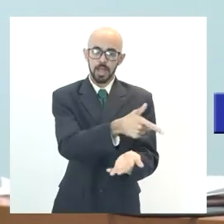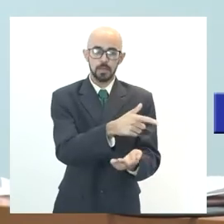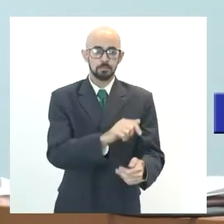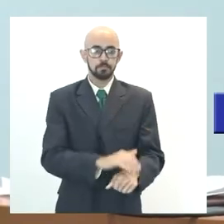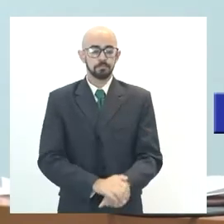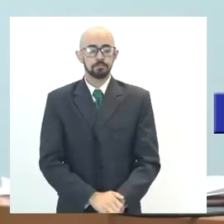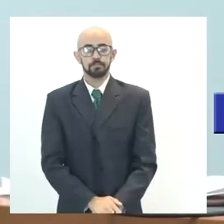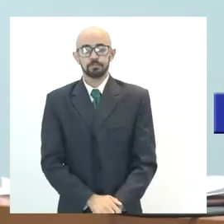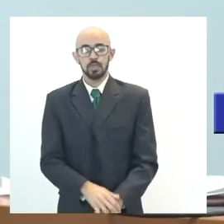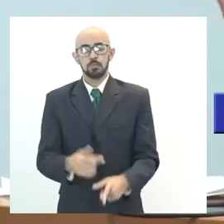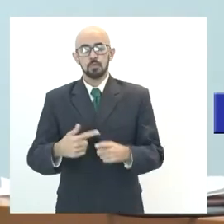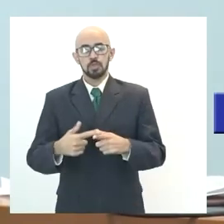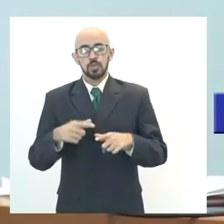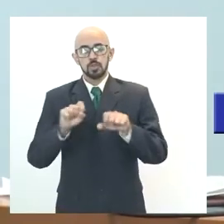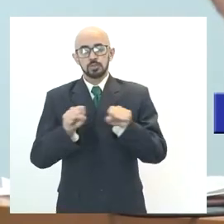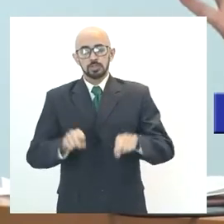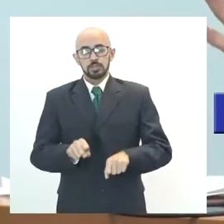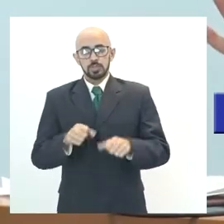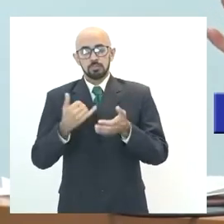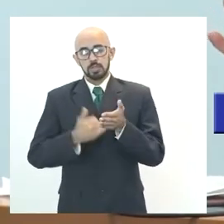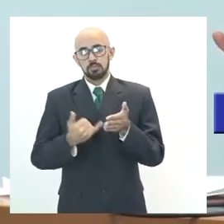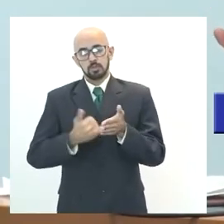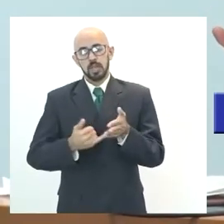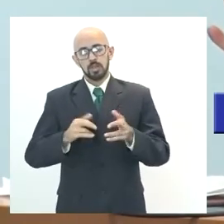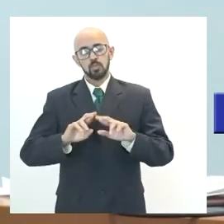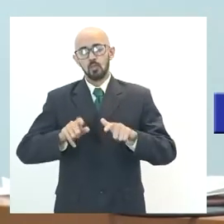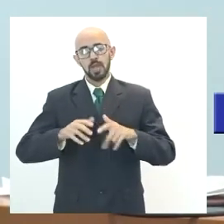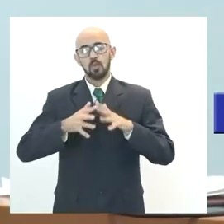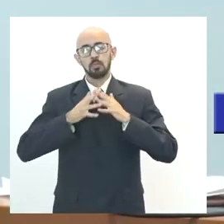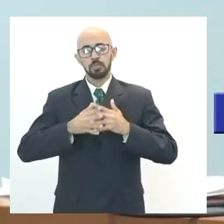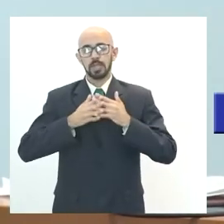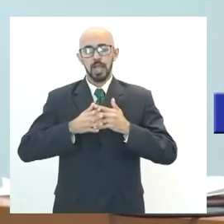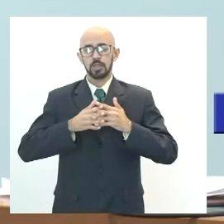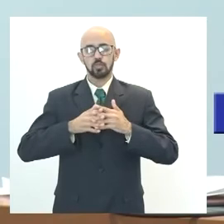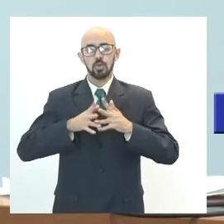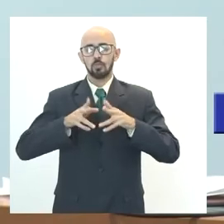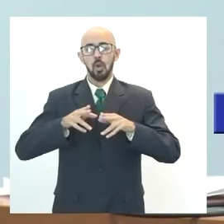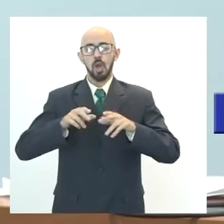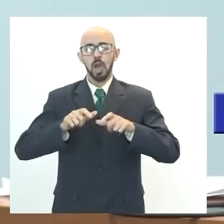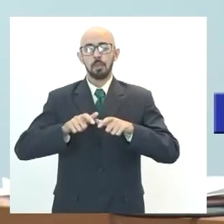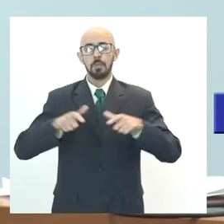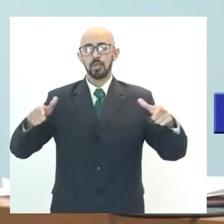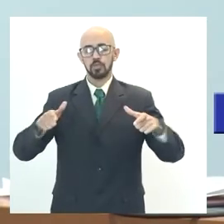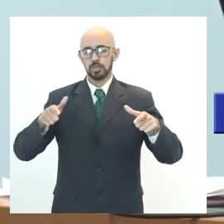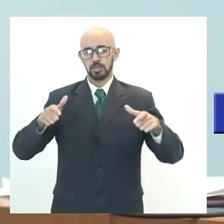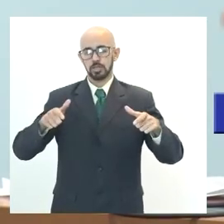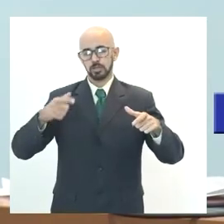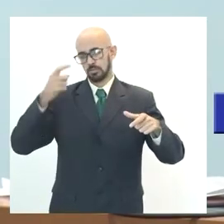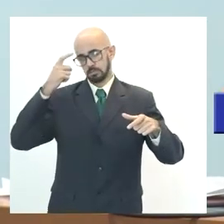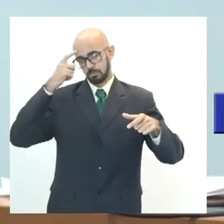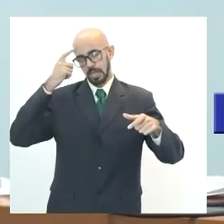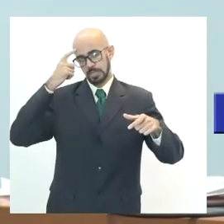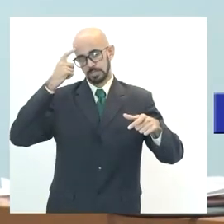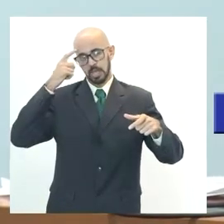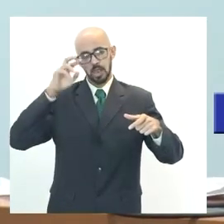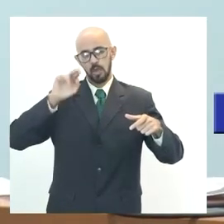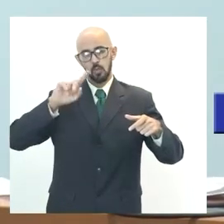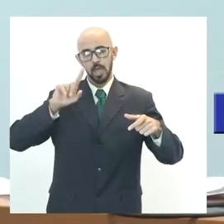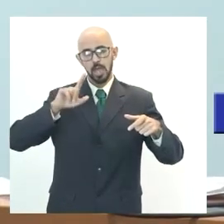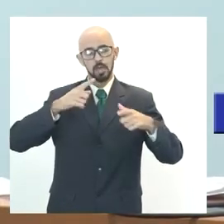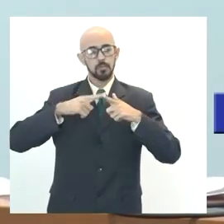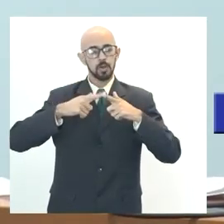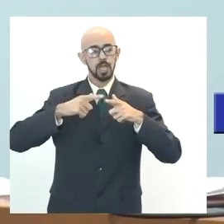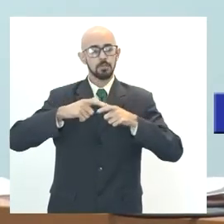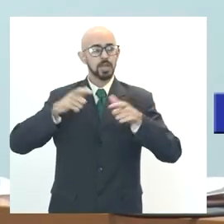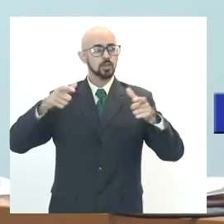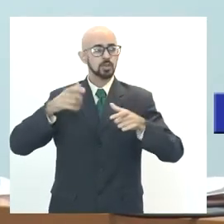sistema tributário ele não é complexo com as pessoas imagino né às vezes se fingir que é muito completo para ninguém querer entrar na discussão porque o